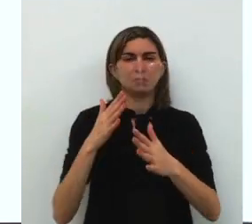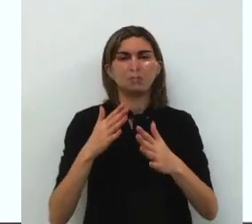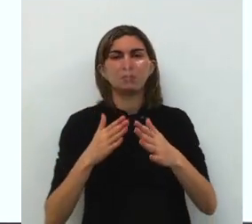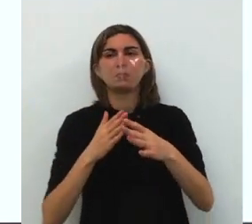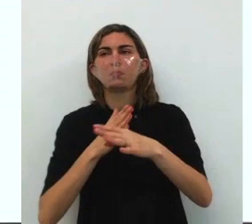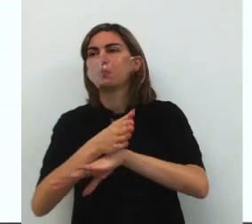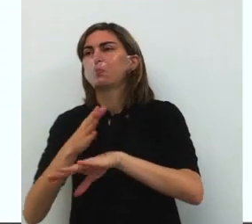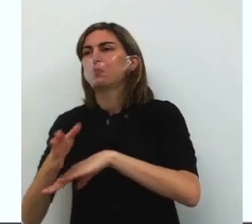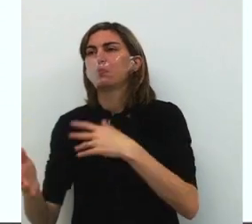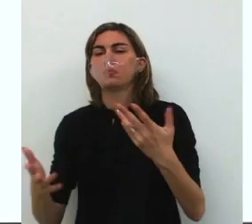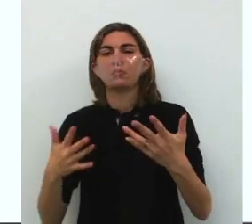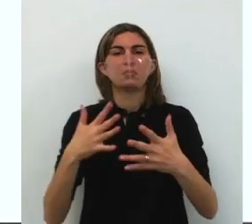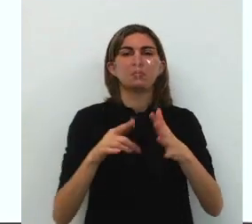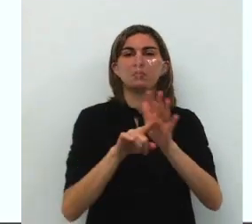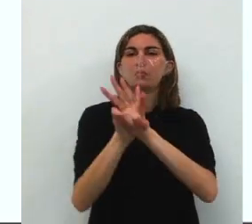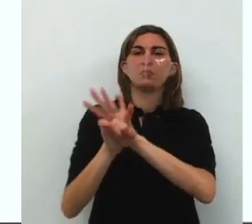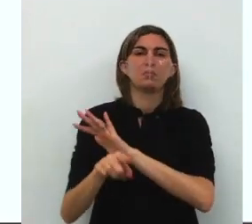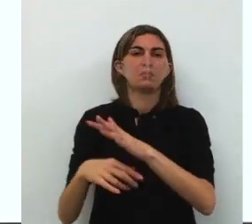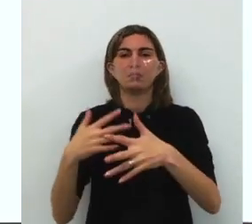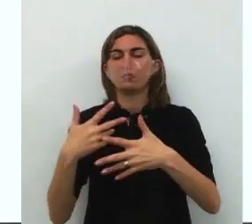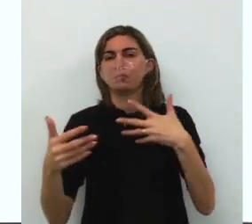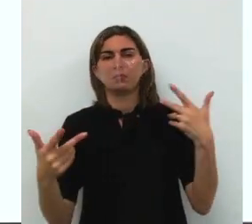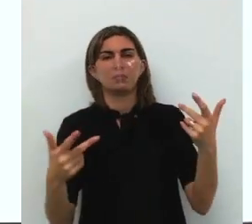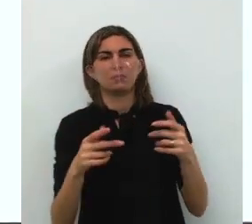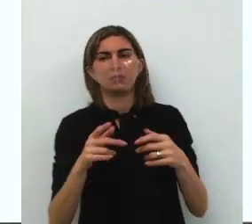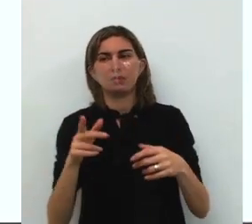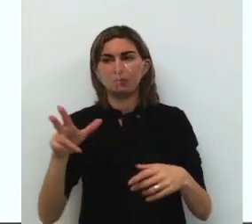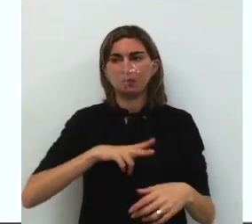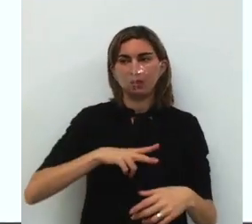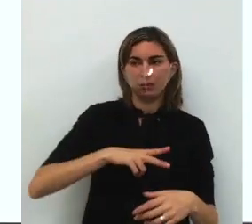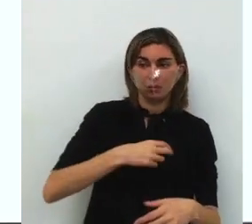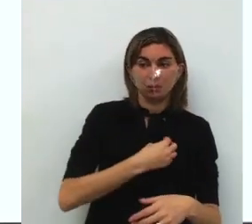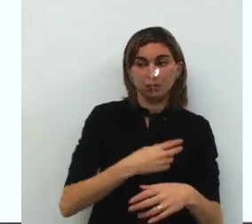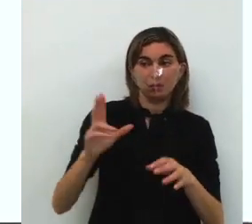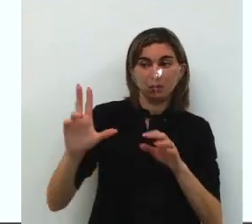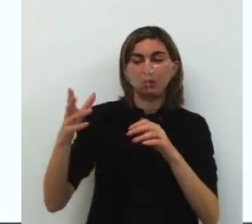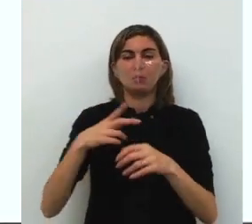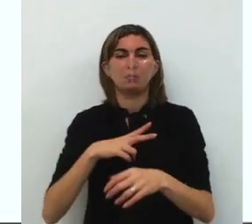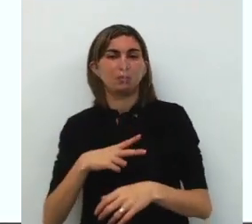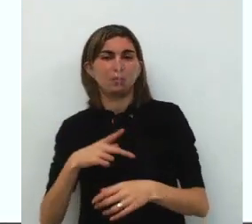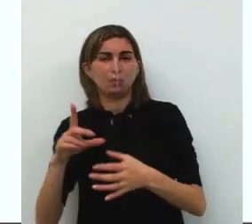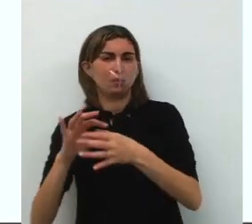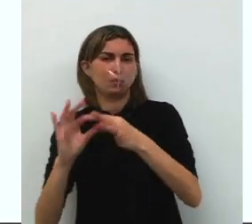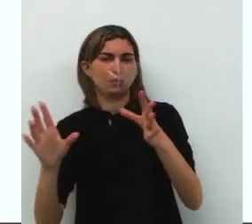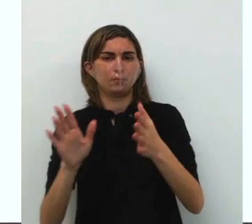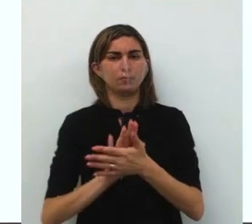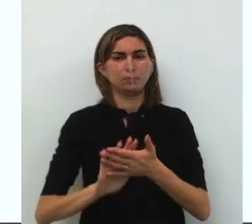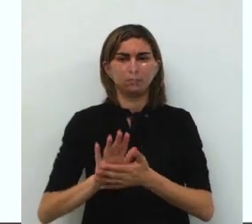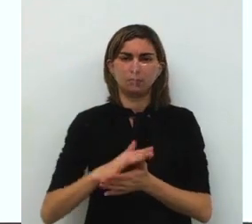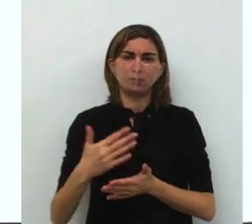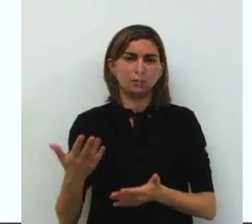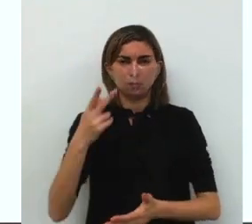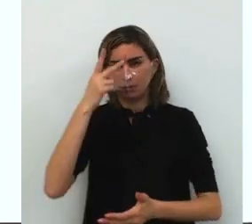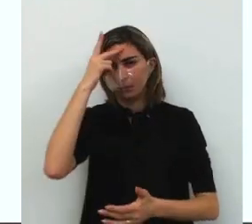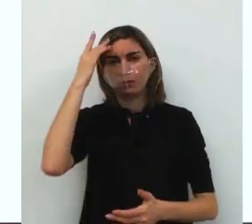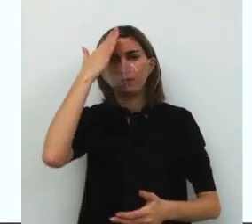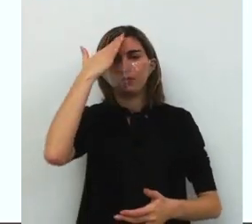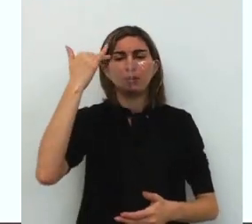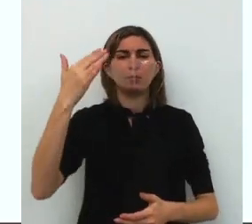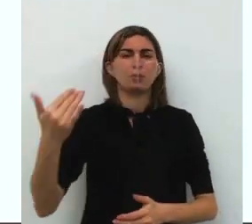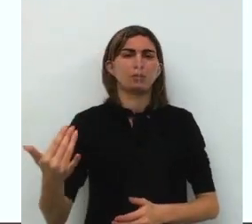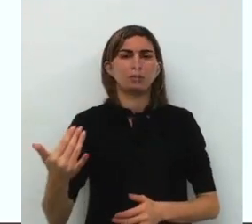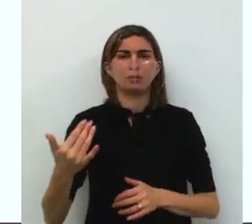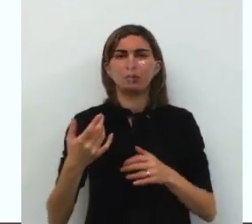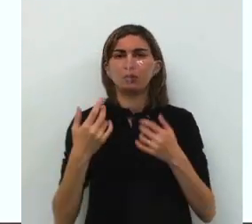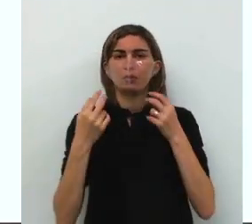ver. Eu não posso entrar na intimidade da pessoa sem que ela permita. Uma pessoa